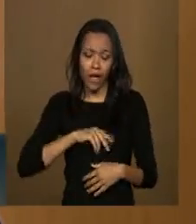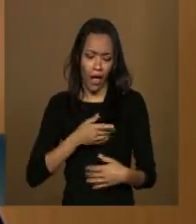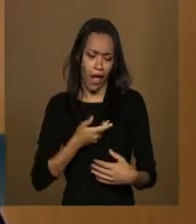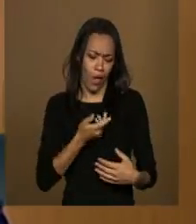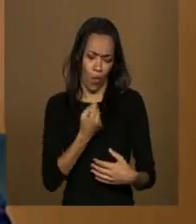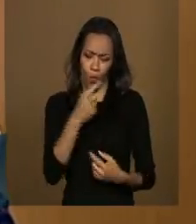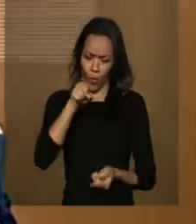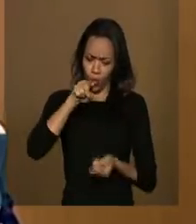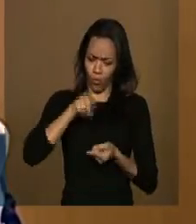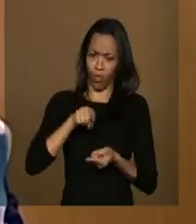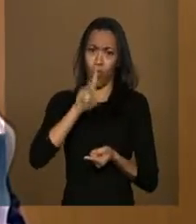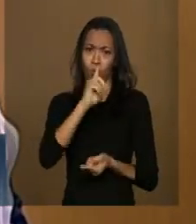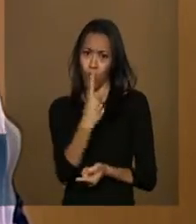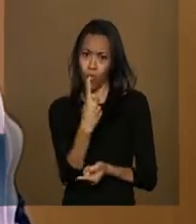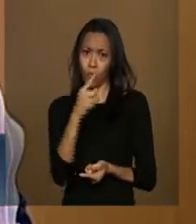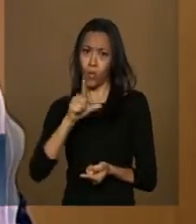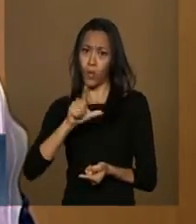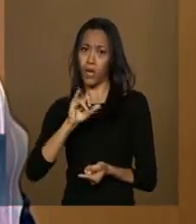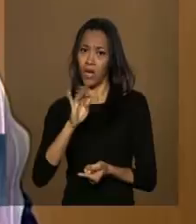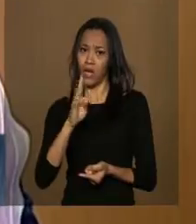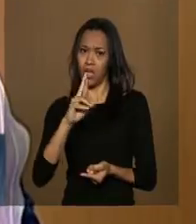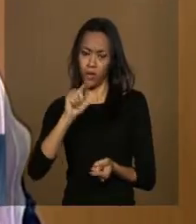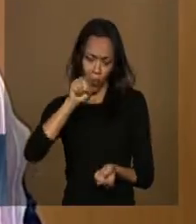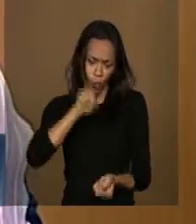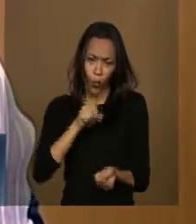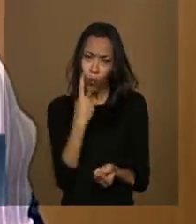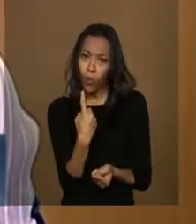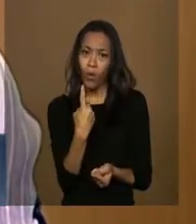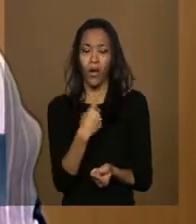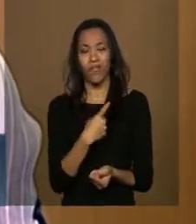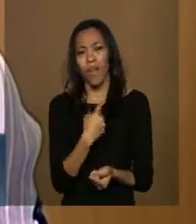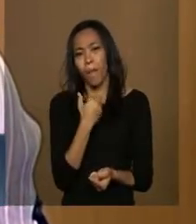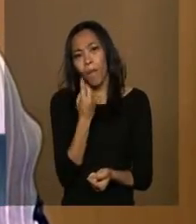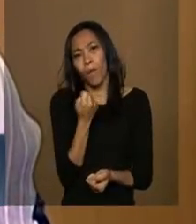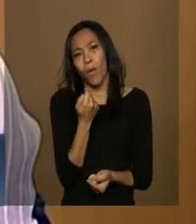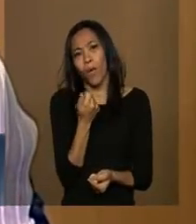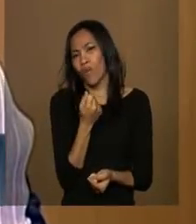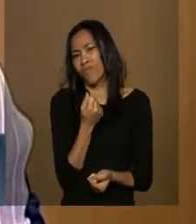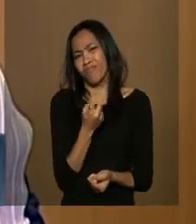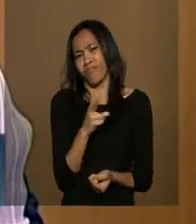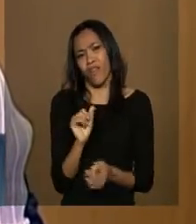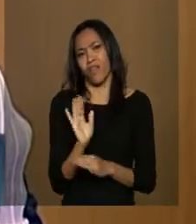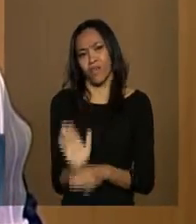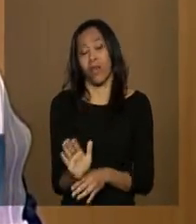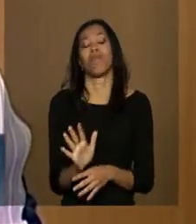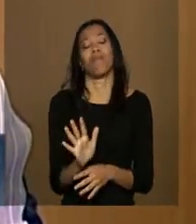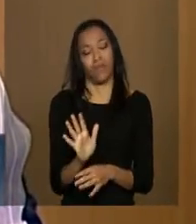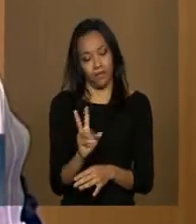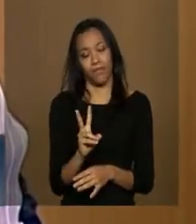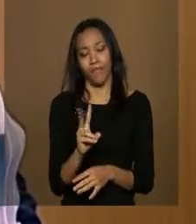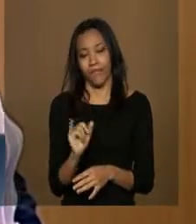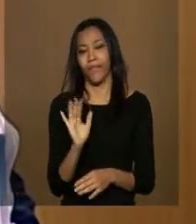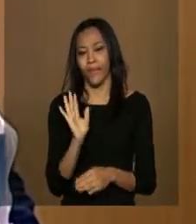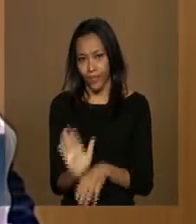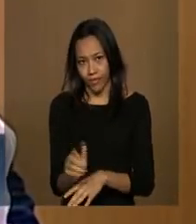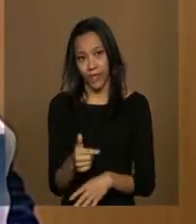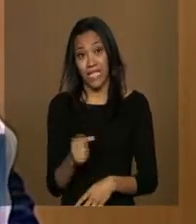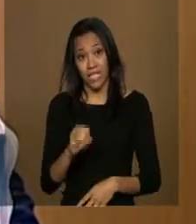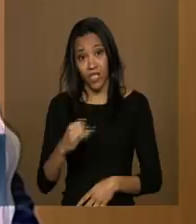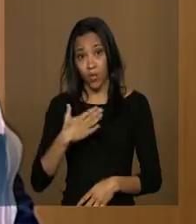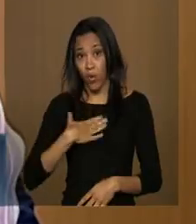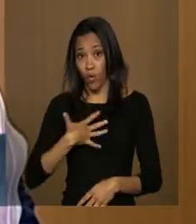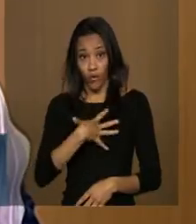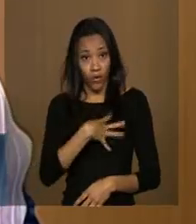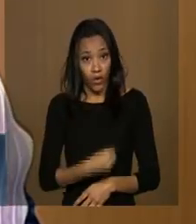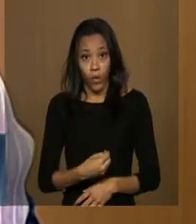um litro de leite que eu tirar é muito pouco, não vai ajudar tanto, mas faz a diferença, porque se o meu filho não